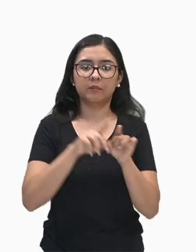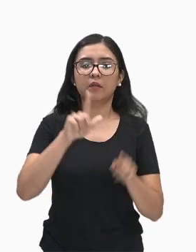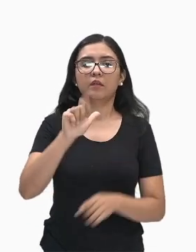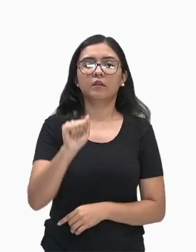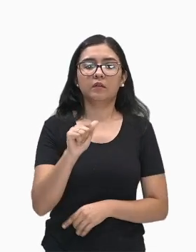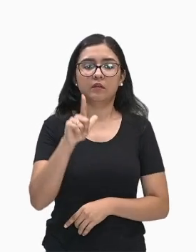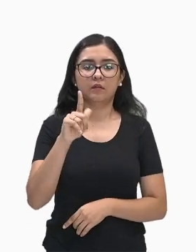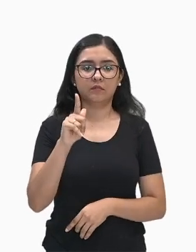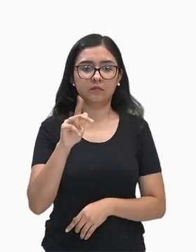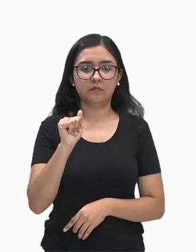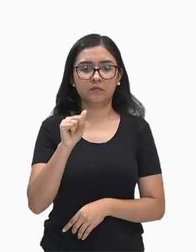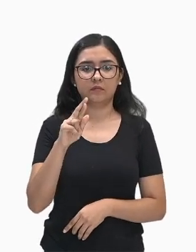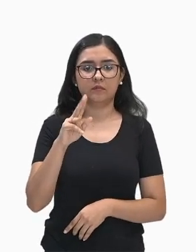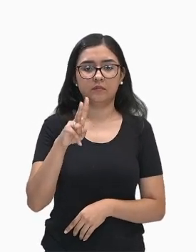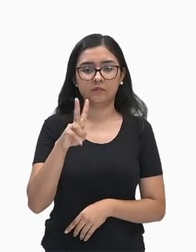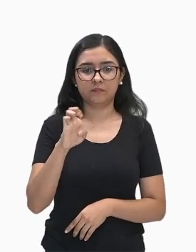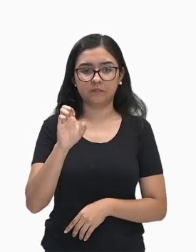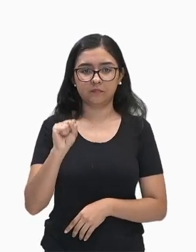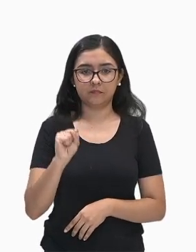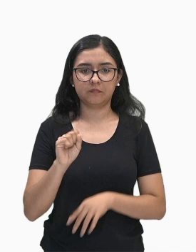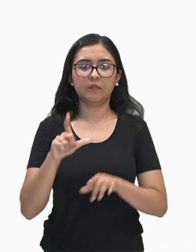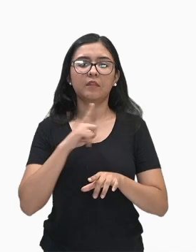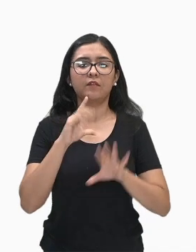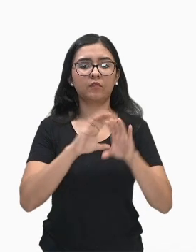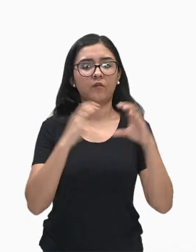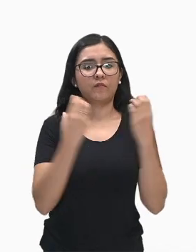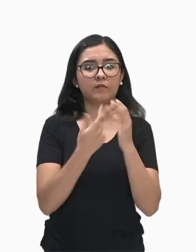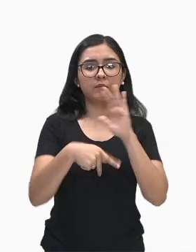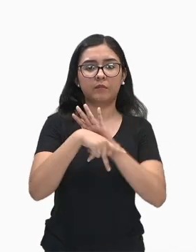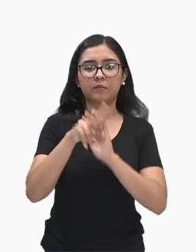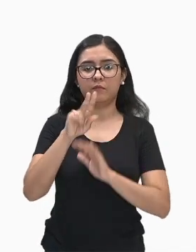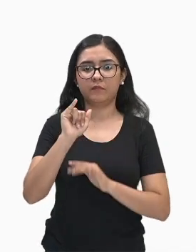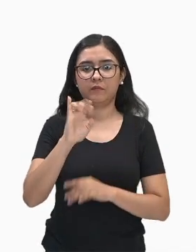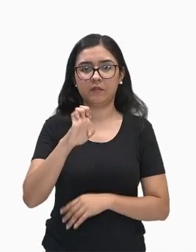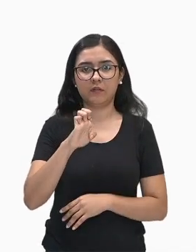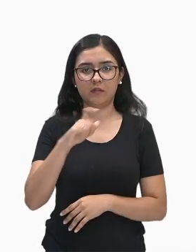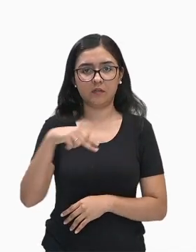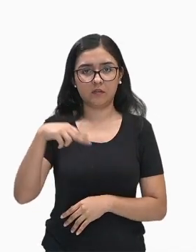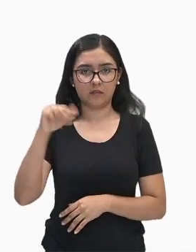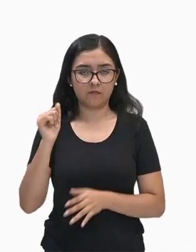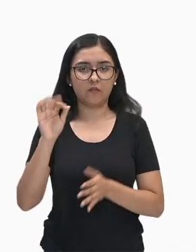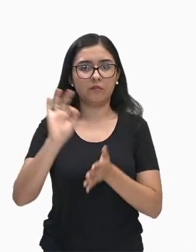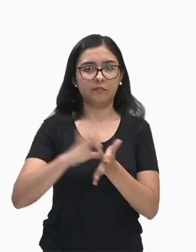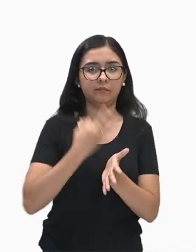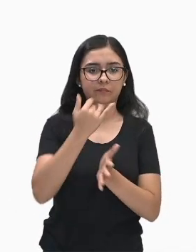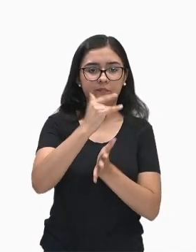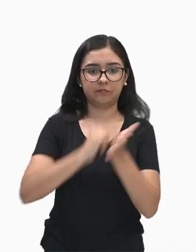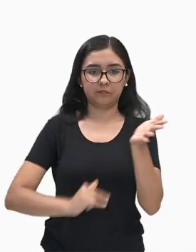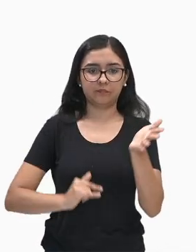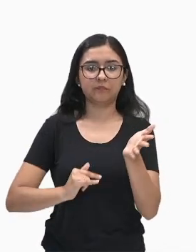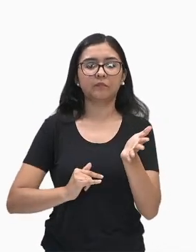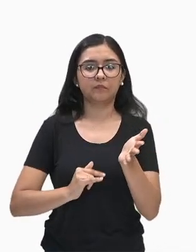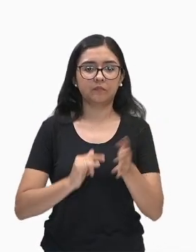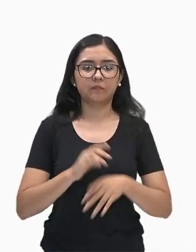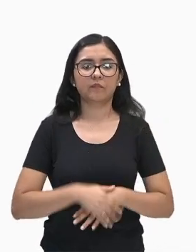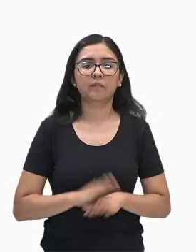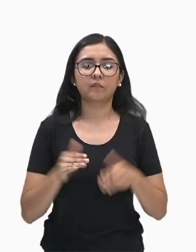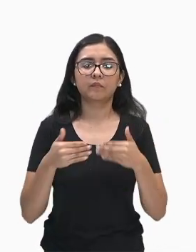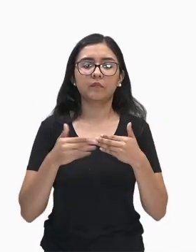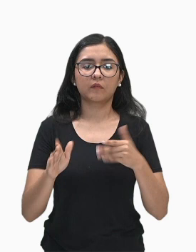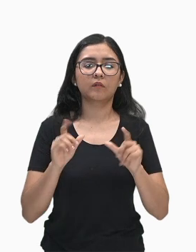Viena, né, e assim, que foi assinado, né, esse tratado aí no Congresso de Viena, por iniciativa do